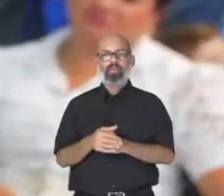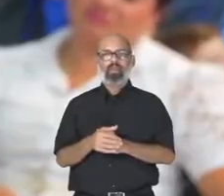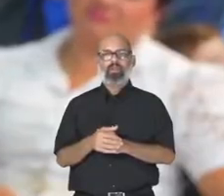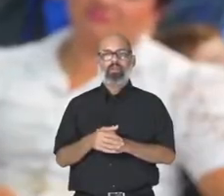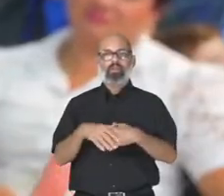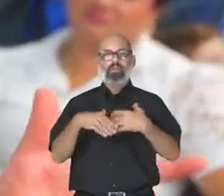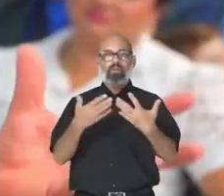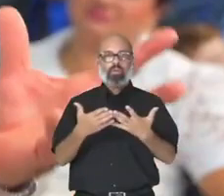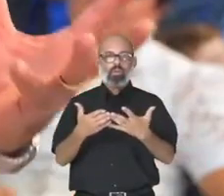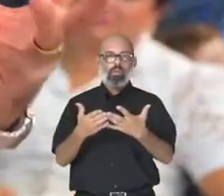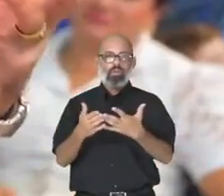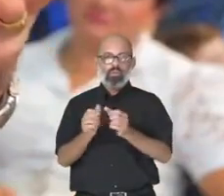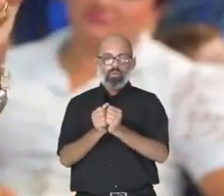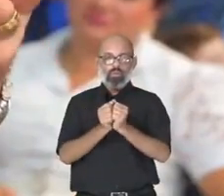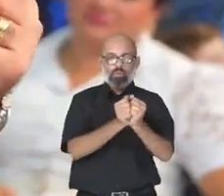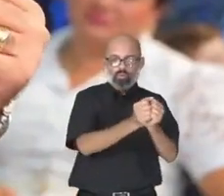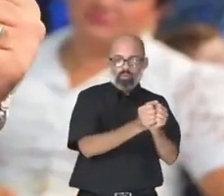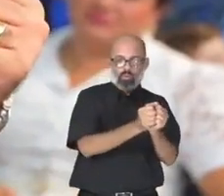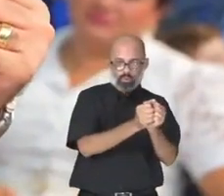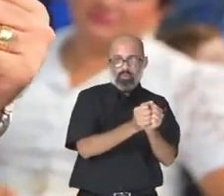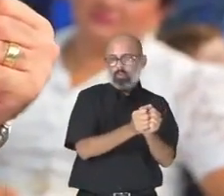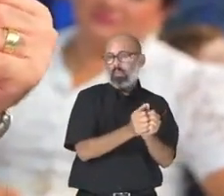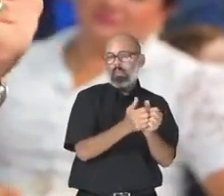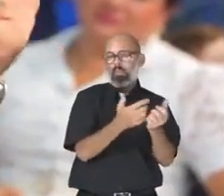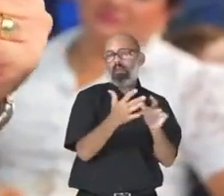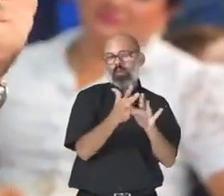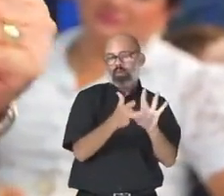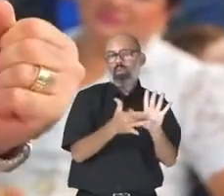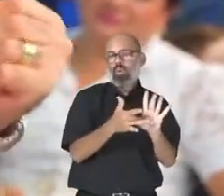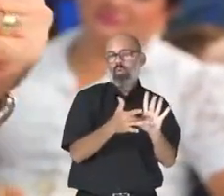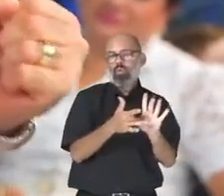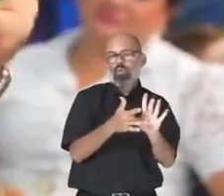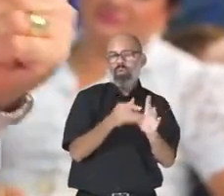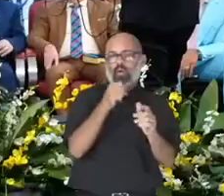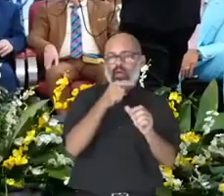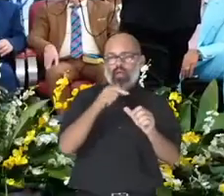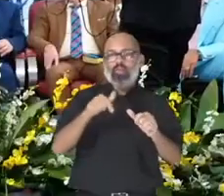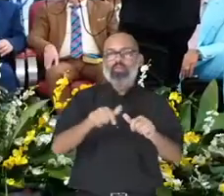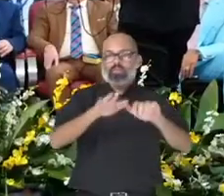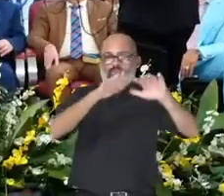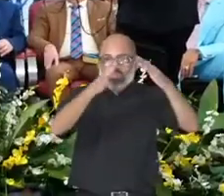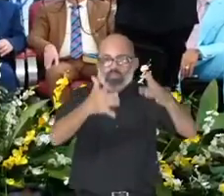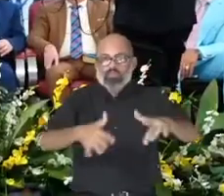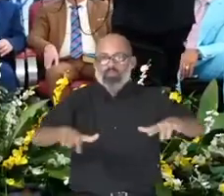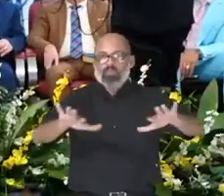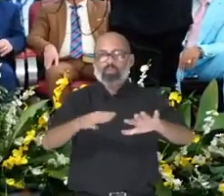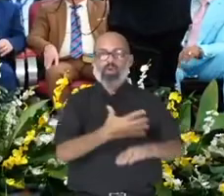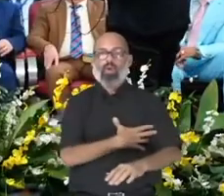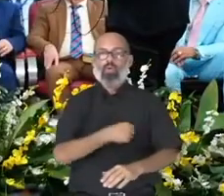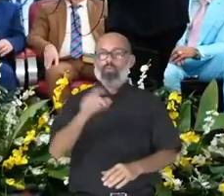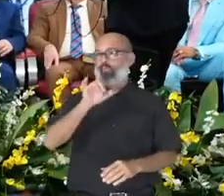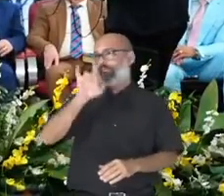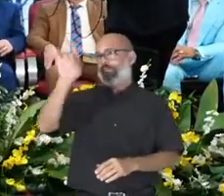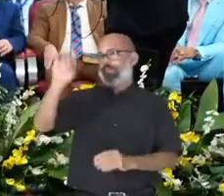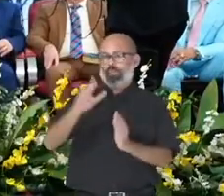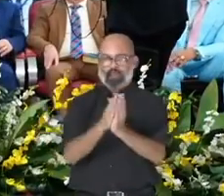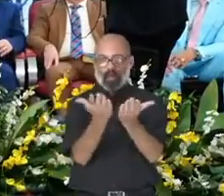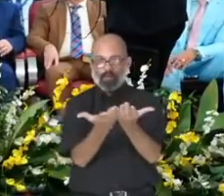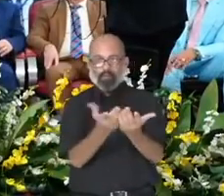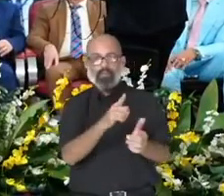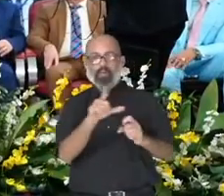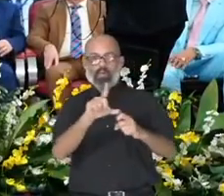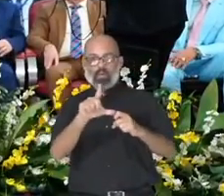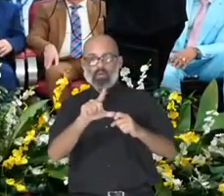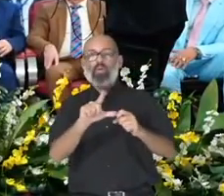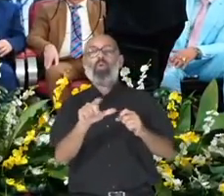Quando ele está conosco, ele nos convence. Jesus está nas águas. Vamos usar o exemplo do Filho de Deus. A Bíblia diz em Lucas que